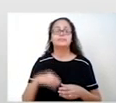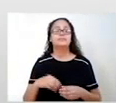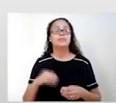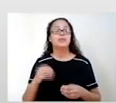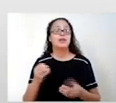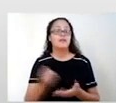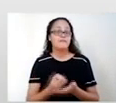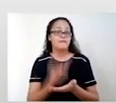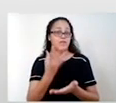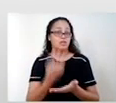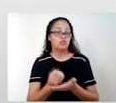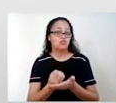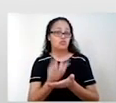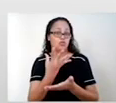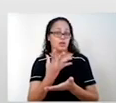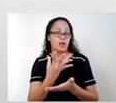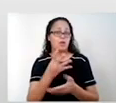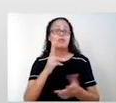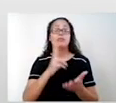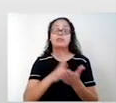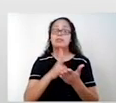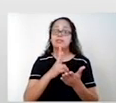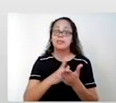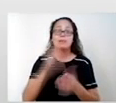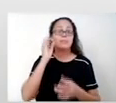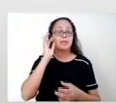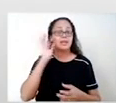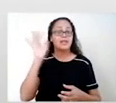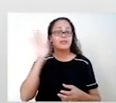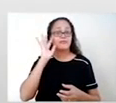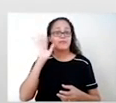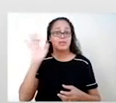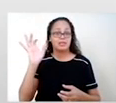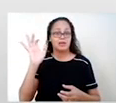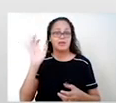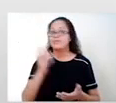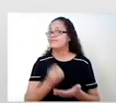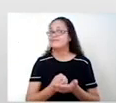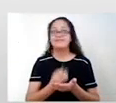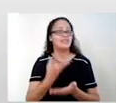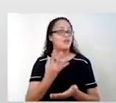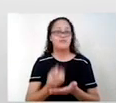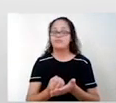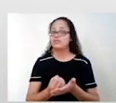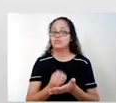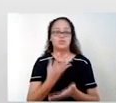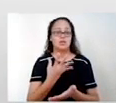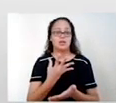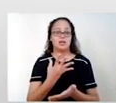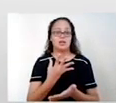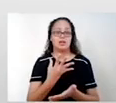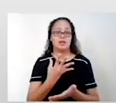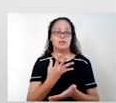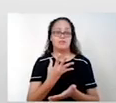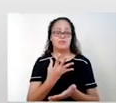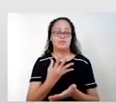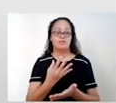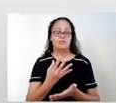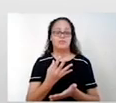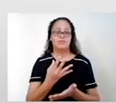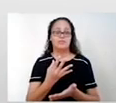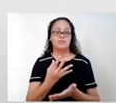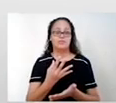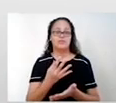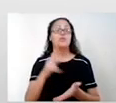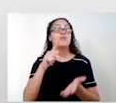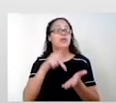Então, ficcional é sempre inventado. Já aquilo que não é ficcional, né, o não